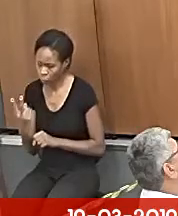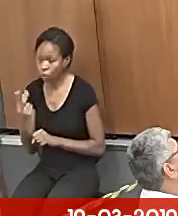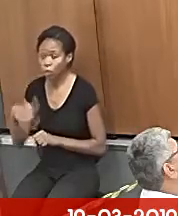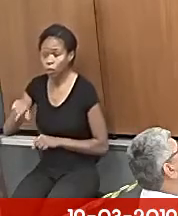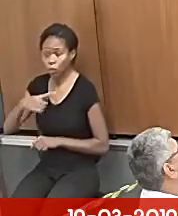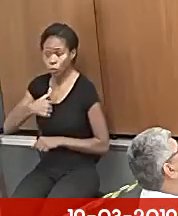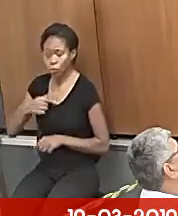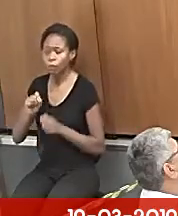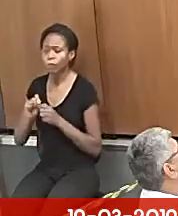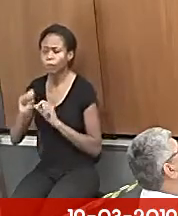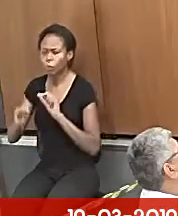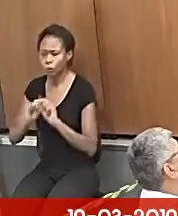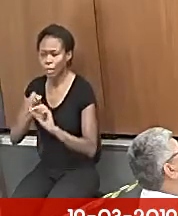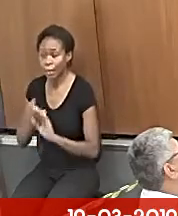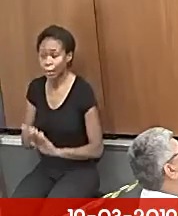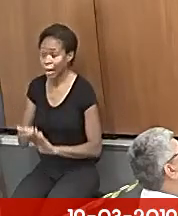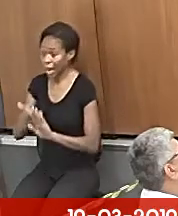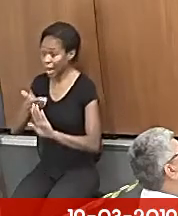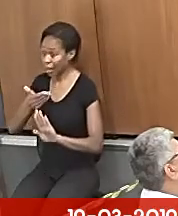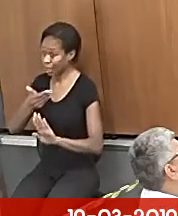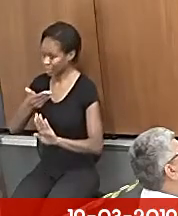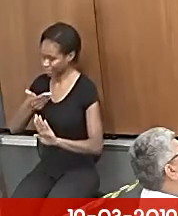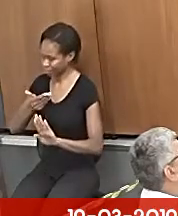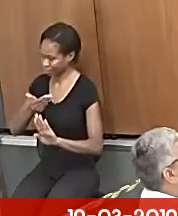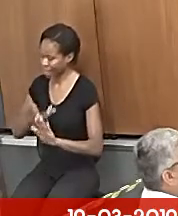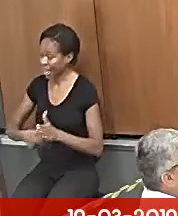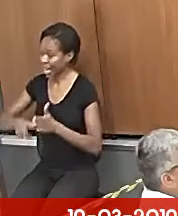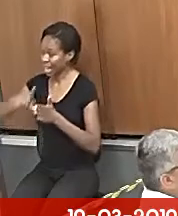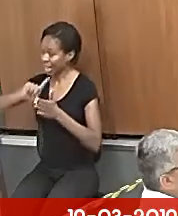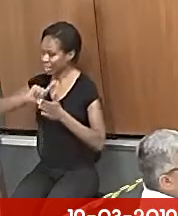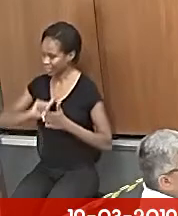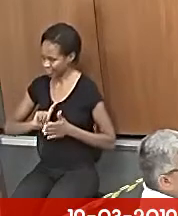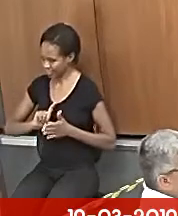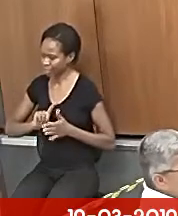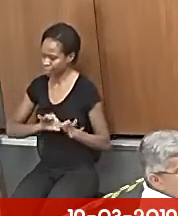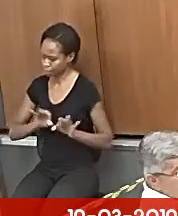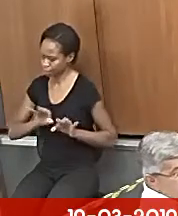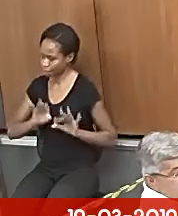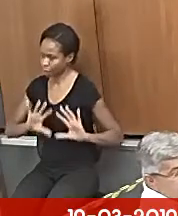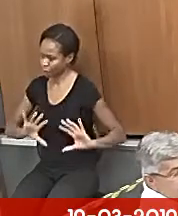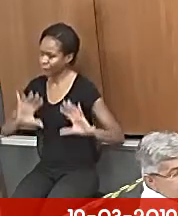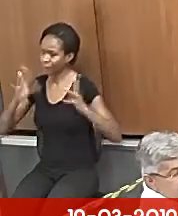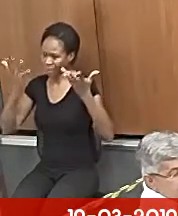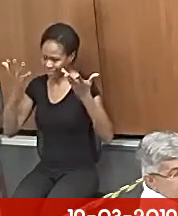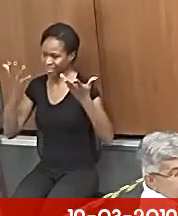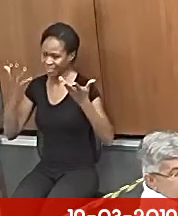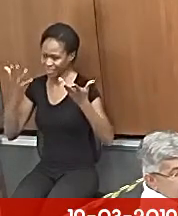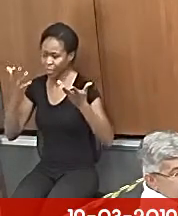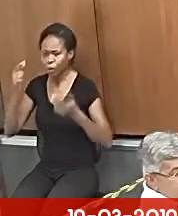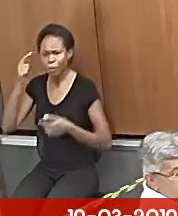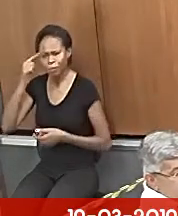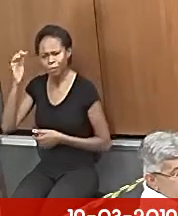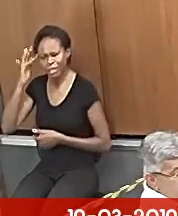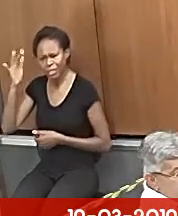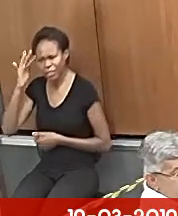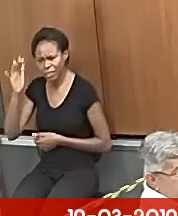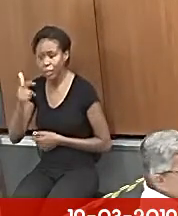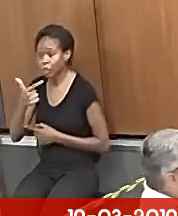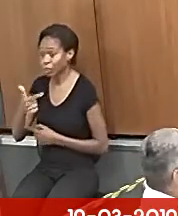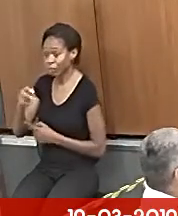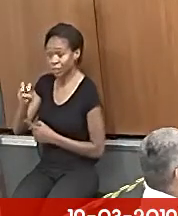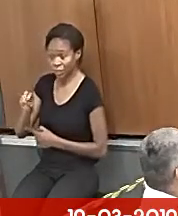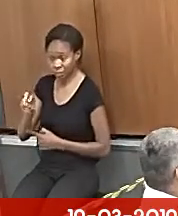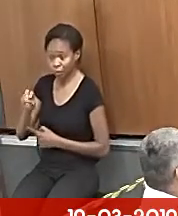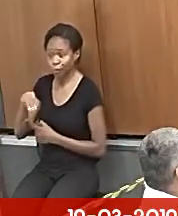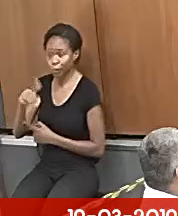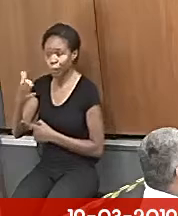fazer nós vamos antecipar cada uma dessas comemorações com antecedência imaginem os senhores e senhoras que dia 25